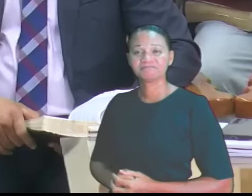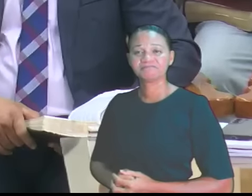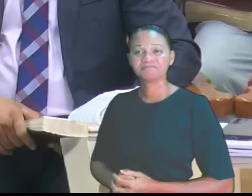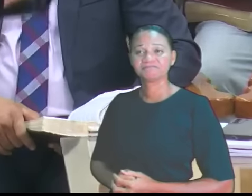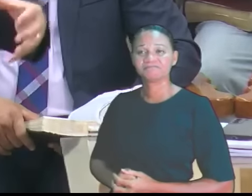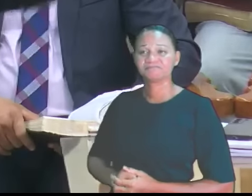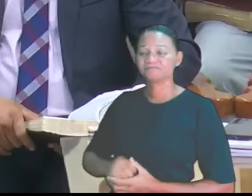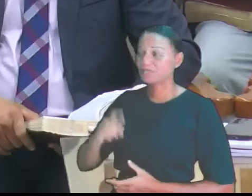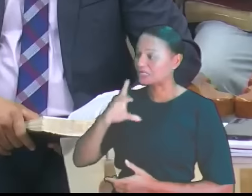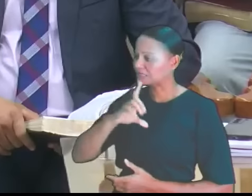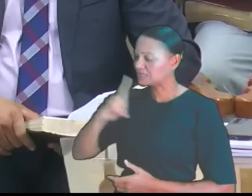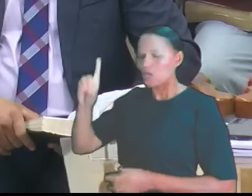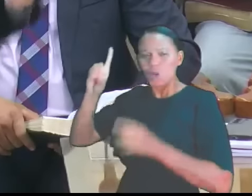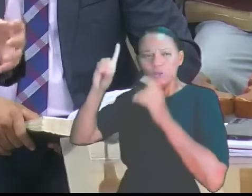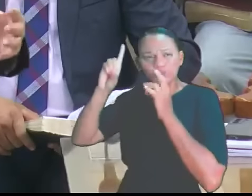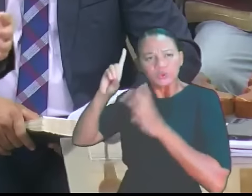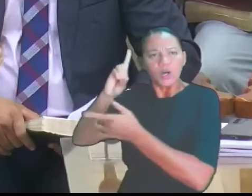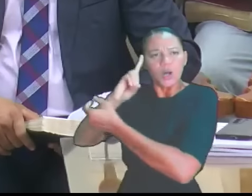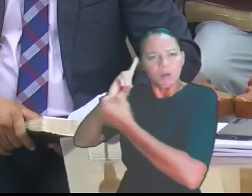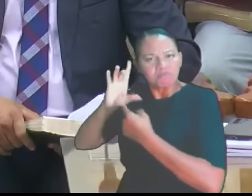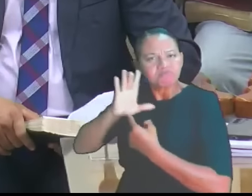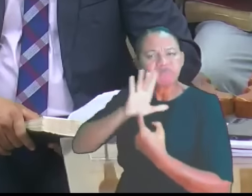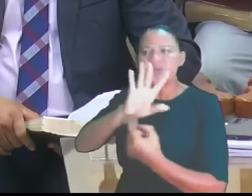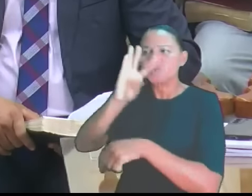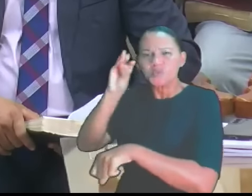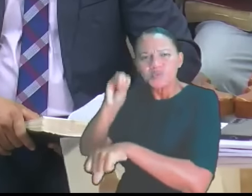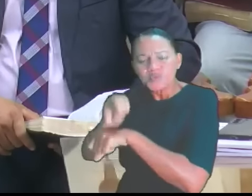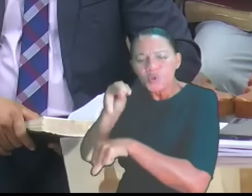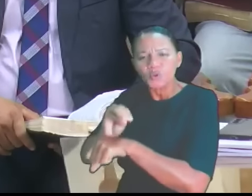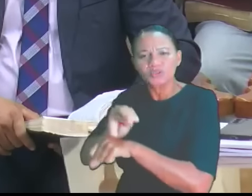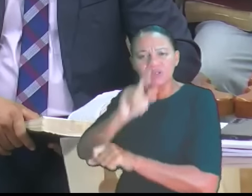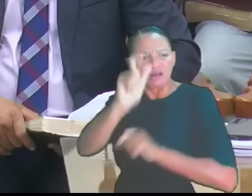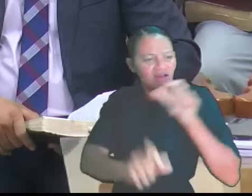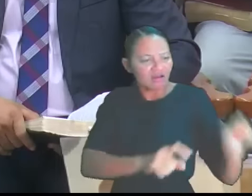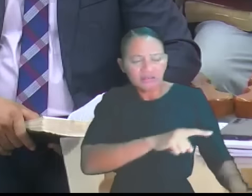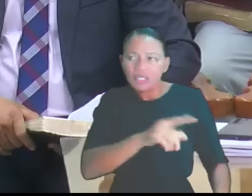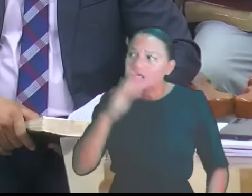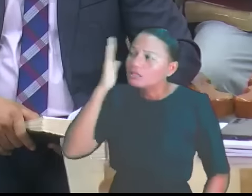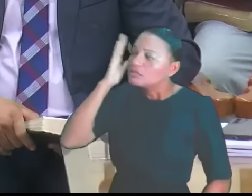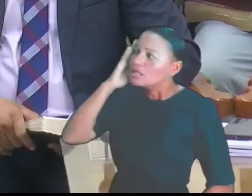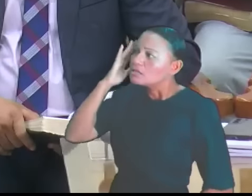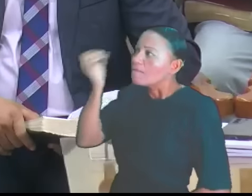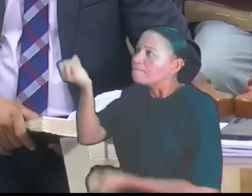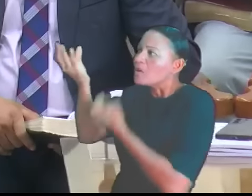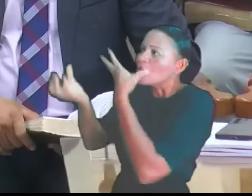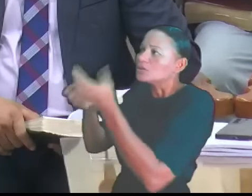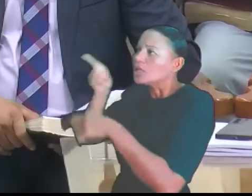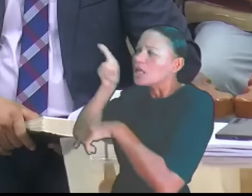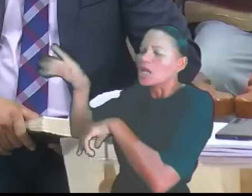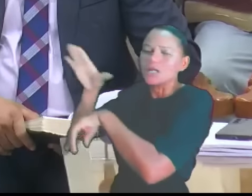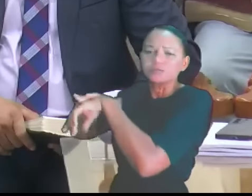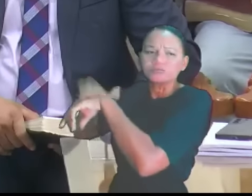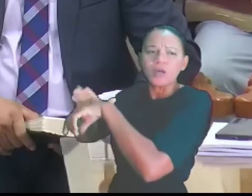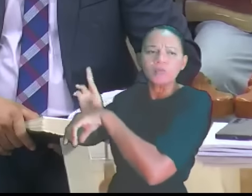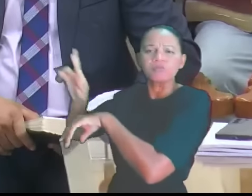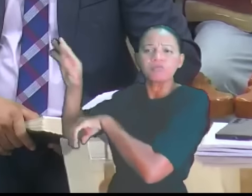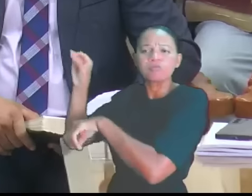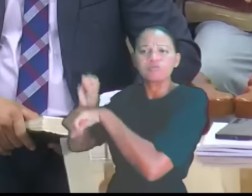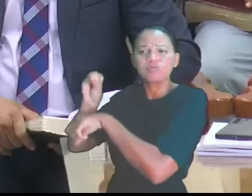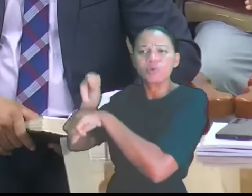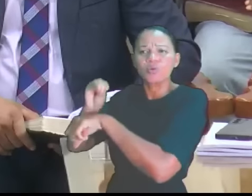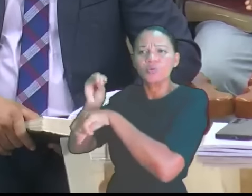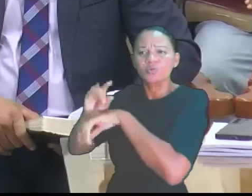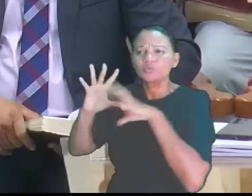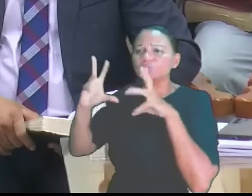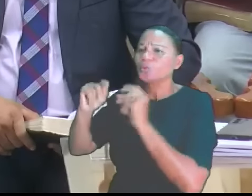Deus só se revela como provedor quando nós entendemos que a fonte é Ele, o provedor é Ele, que tudo